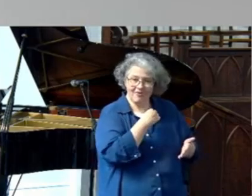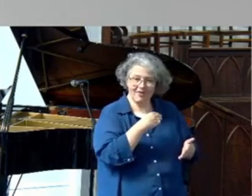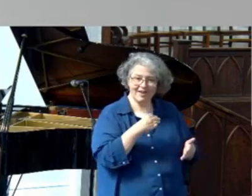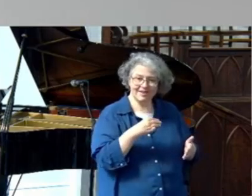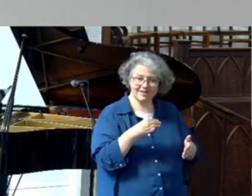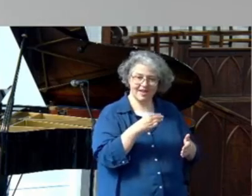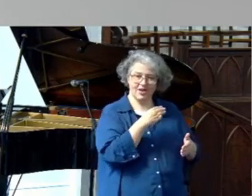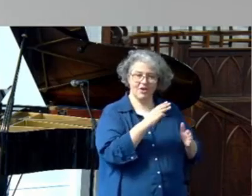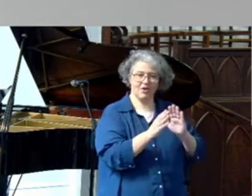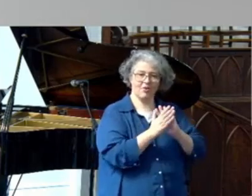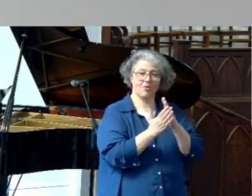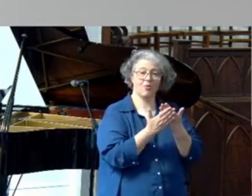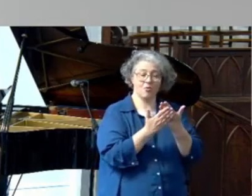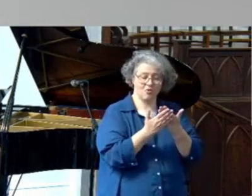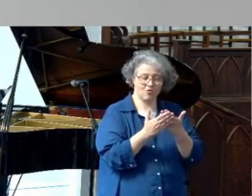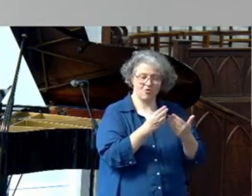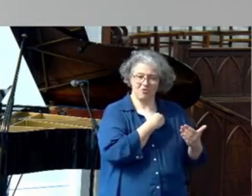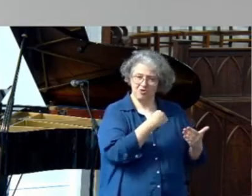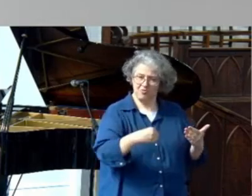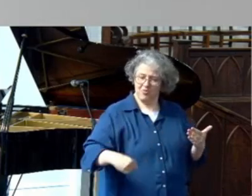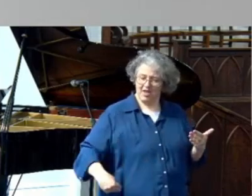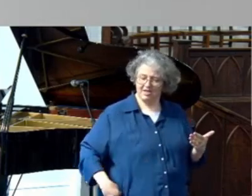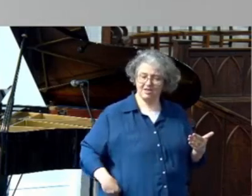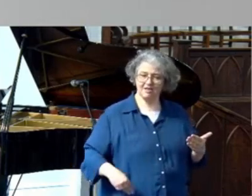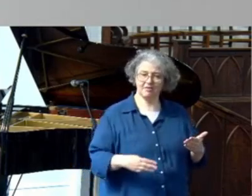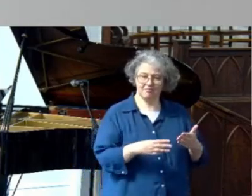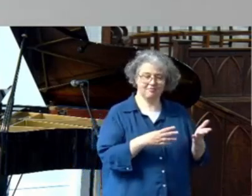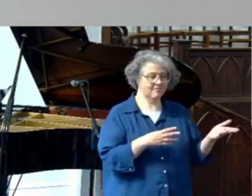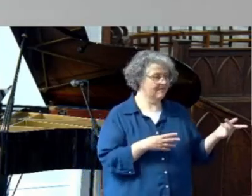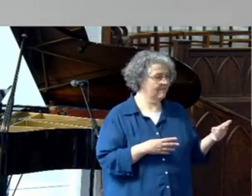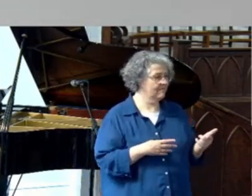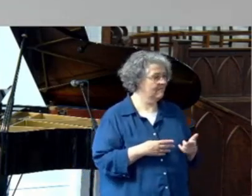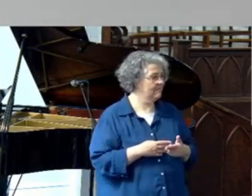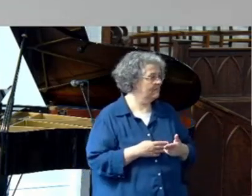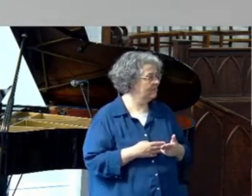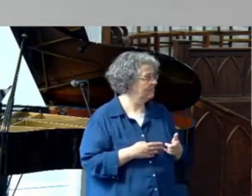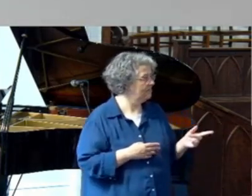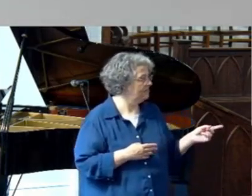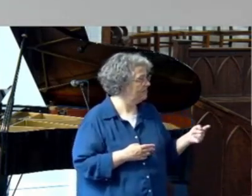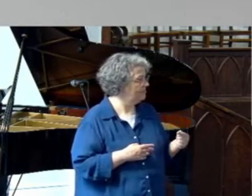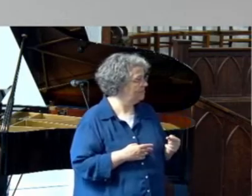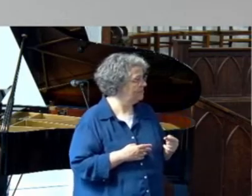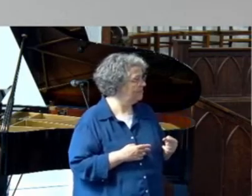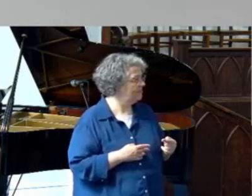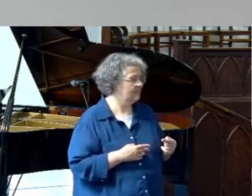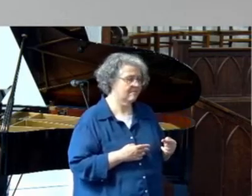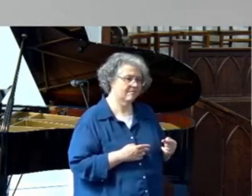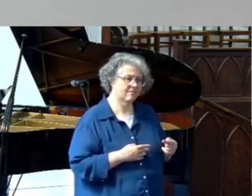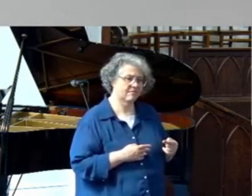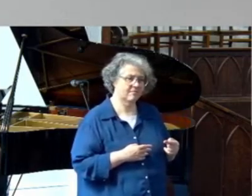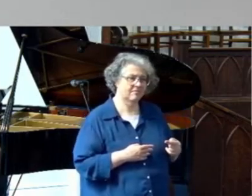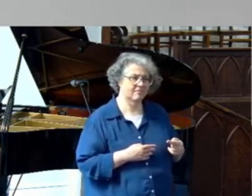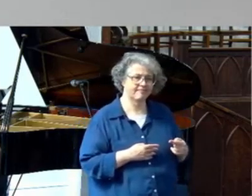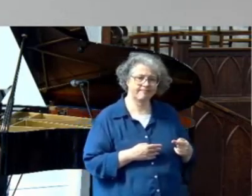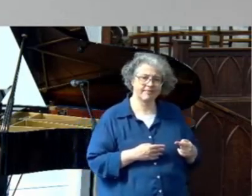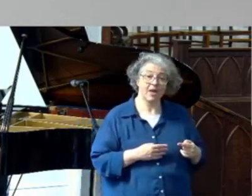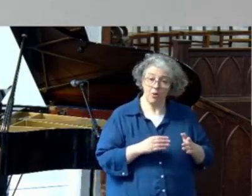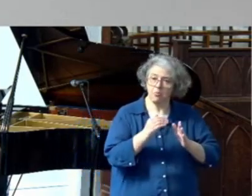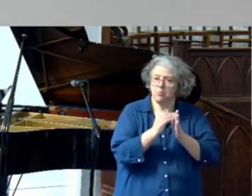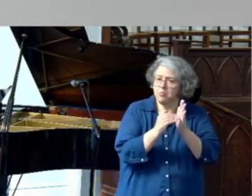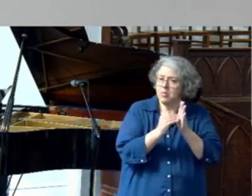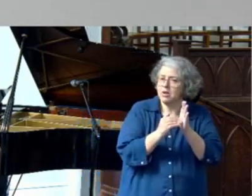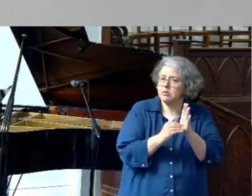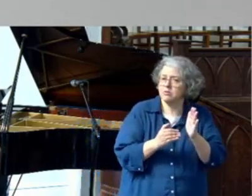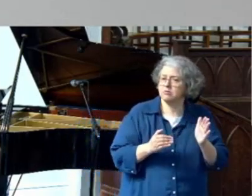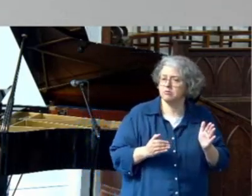bom, só que eu nunca fui aos Estados Unidos e nunca fiz o mestrado lá. Se tornou um plano que